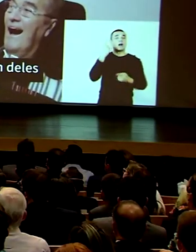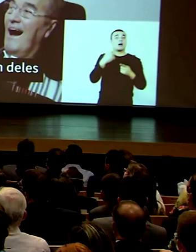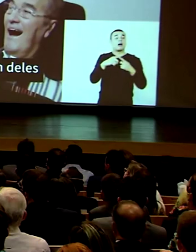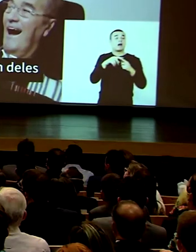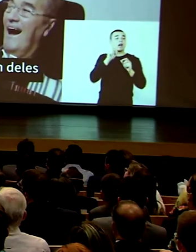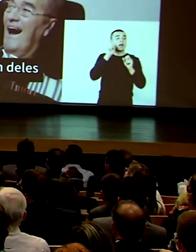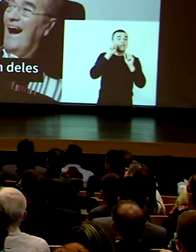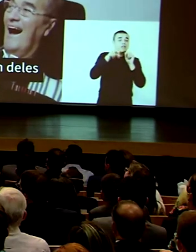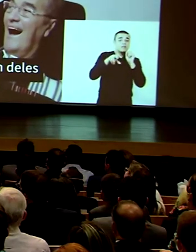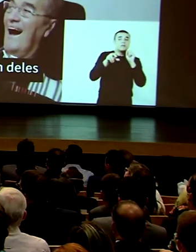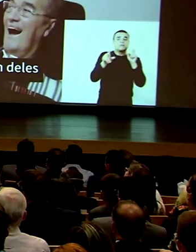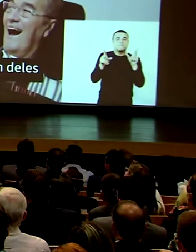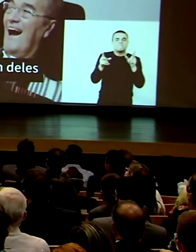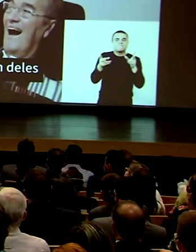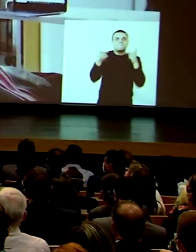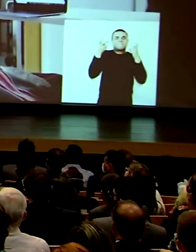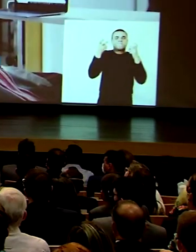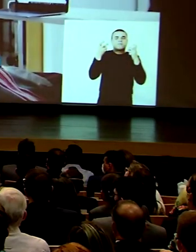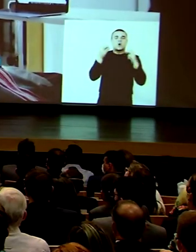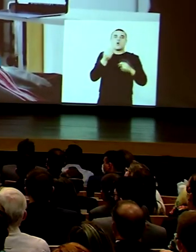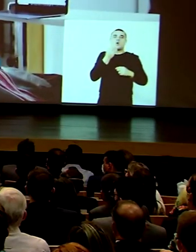oportunidade de fazer mais.